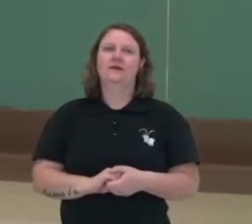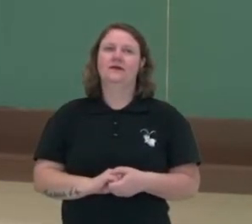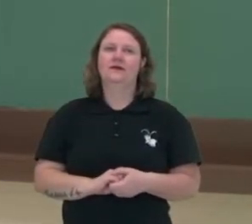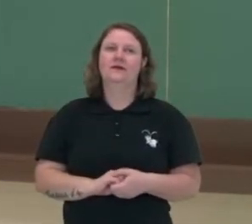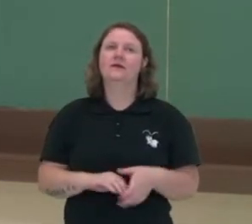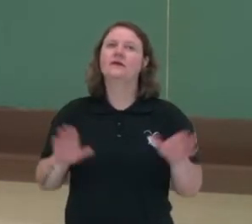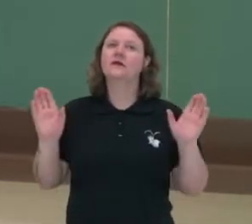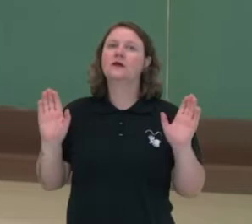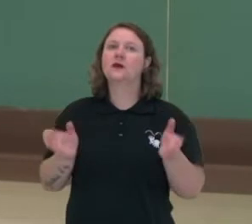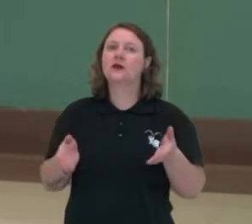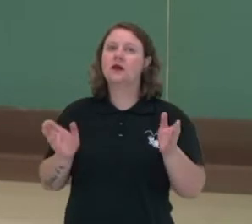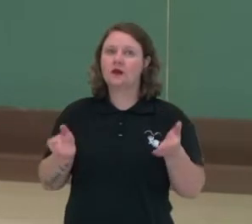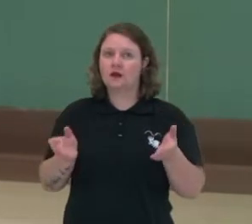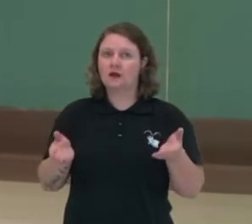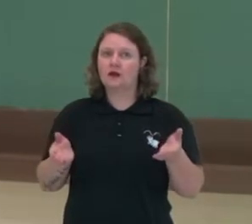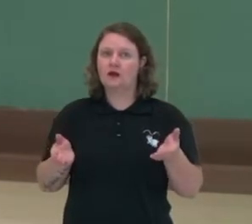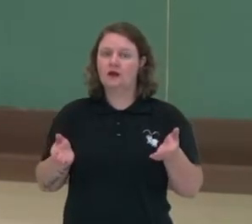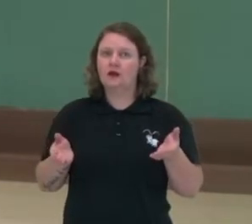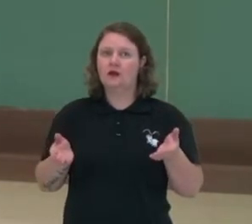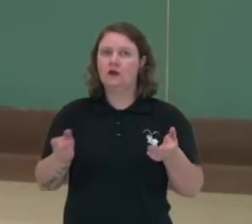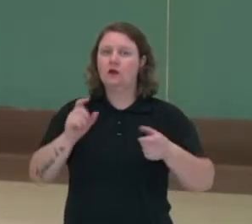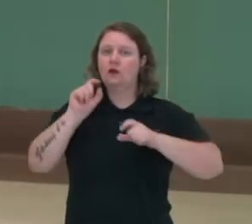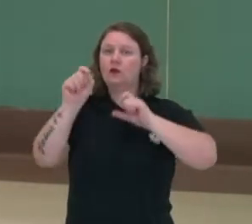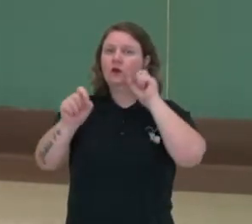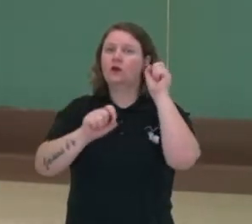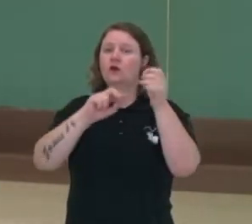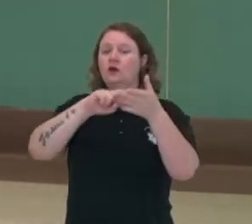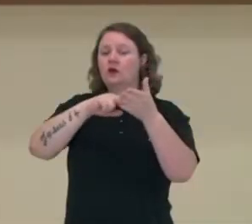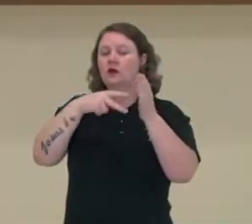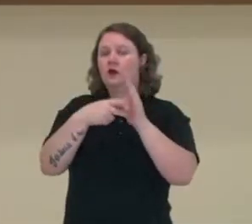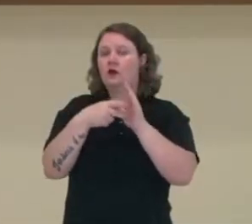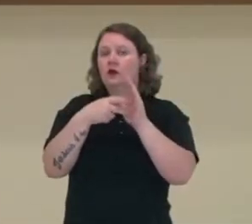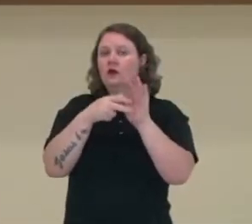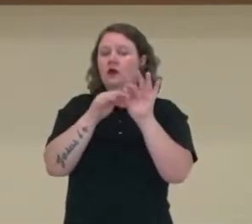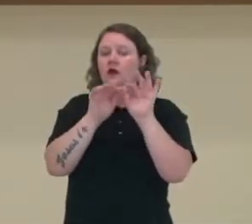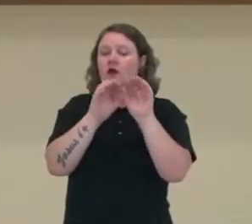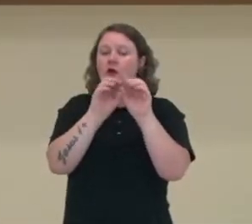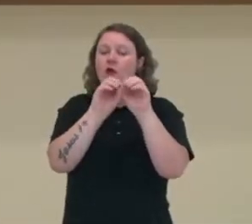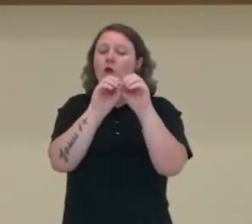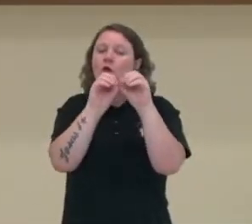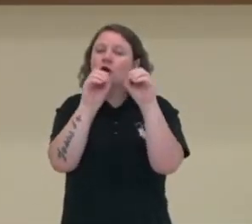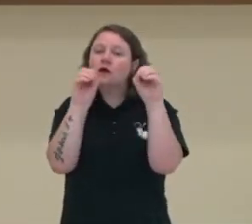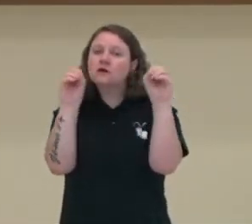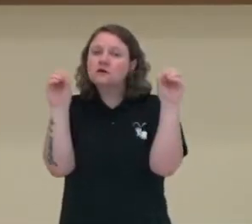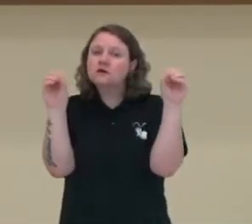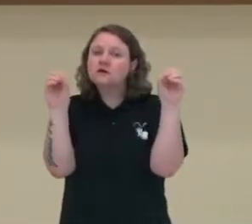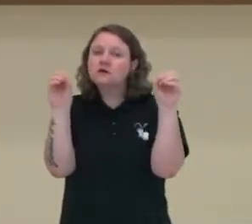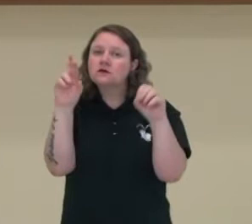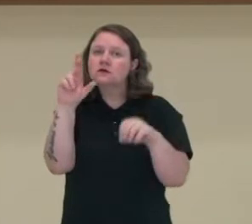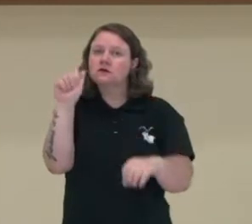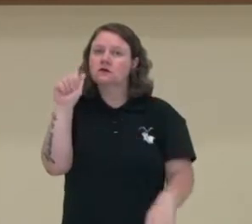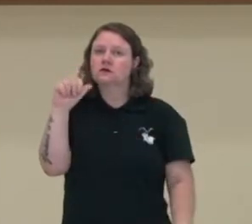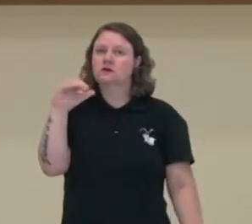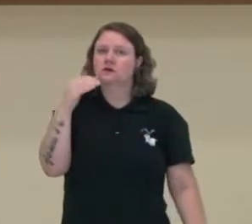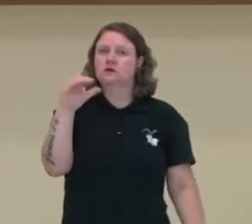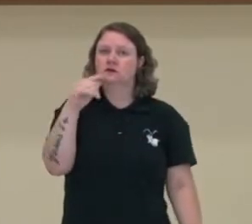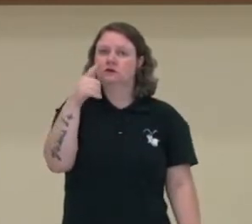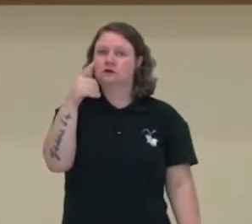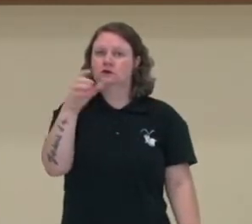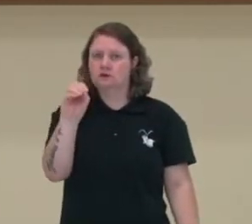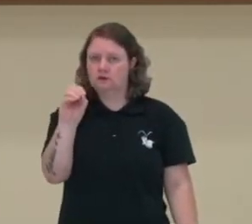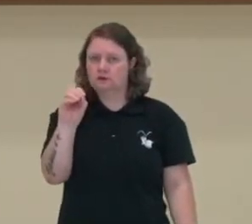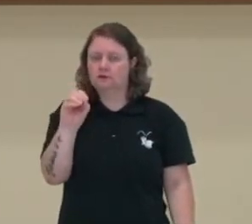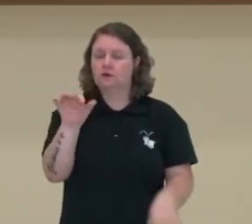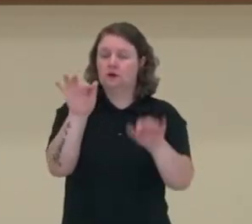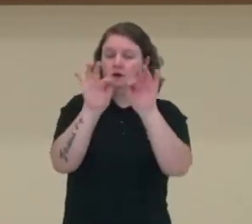Agora, o que é uma oração? Né? Então, o que que eu acabei de falar? Que oração é aquela frase